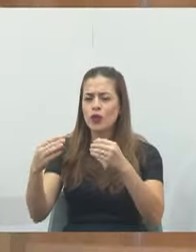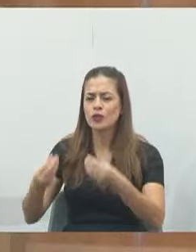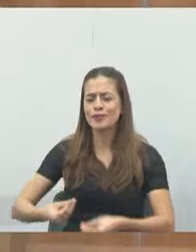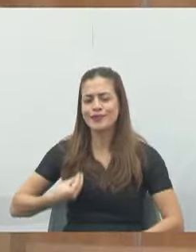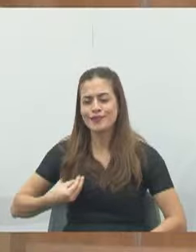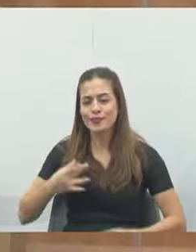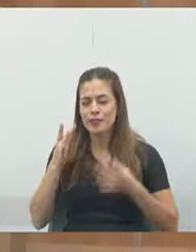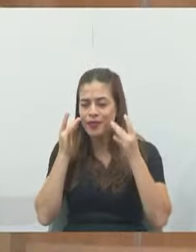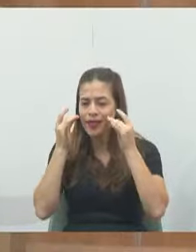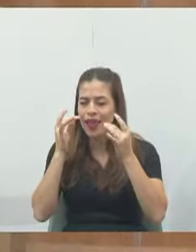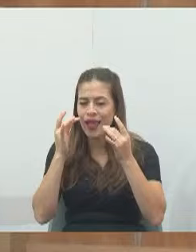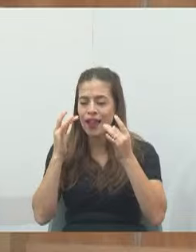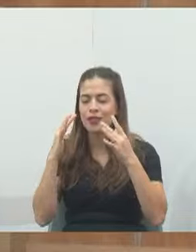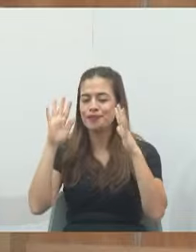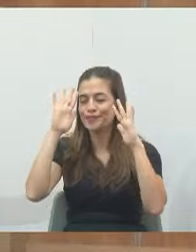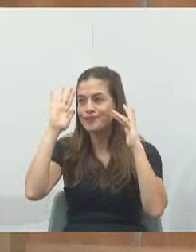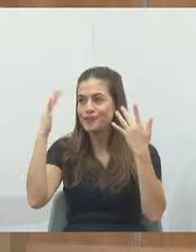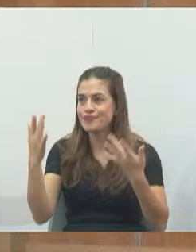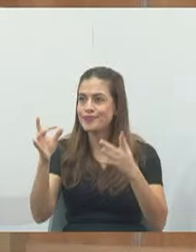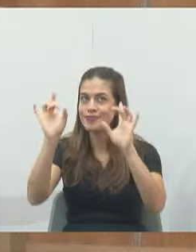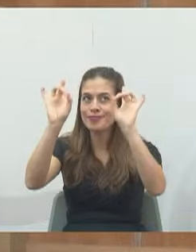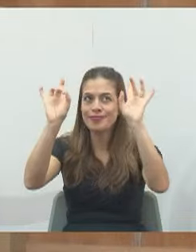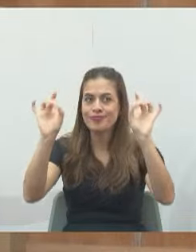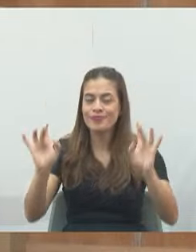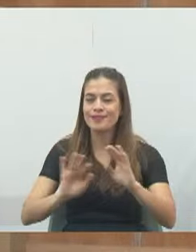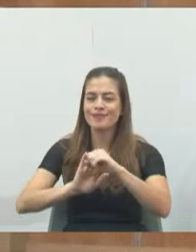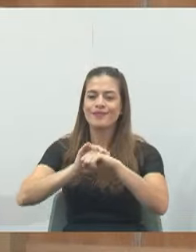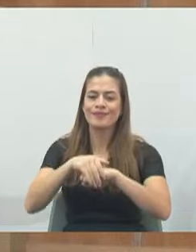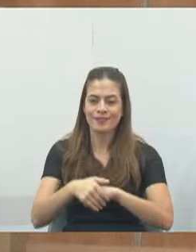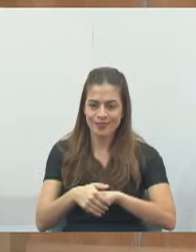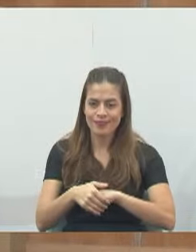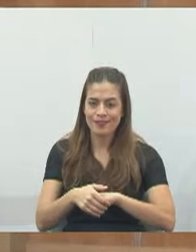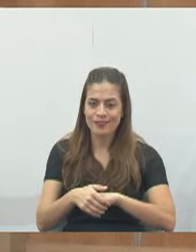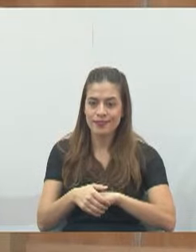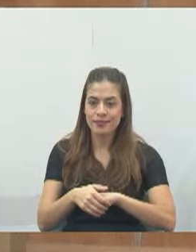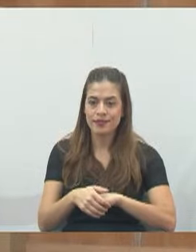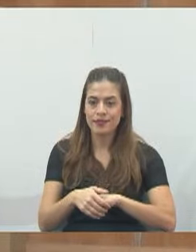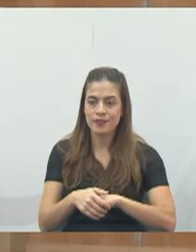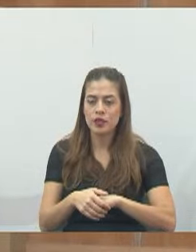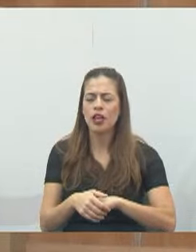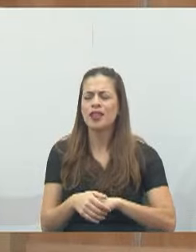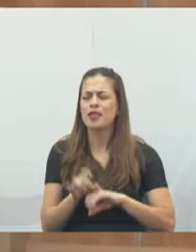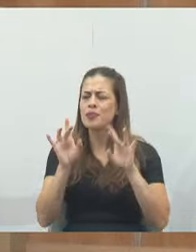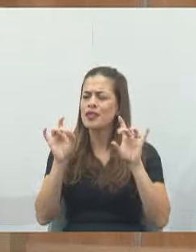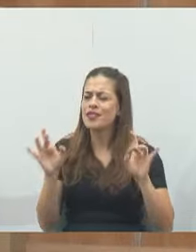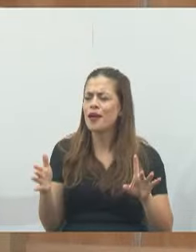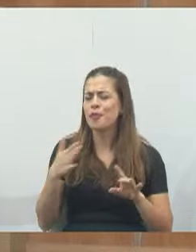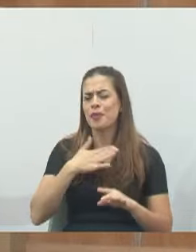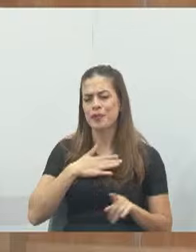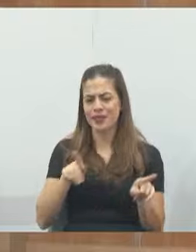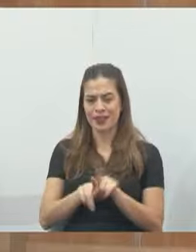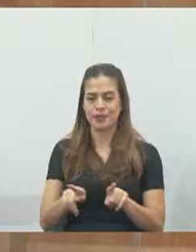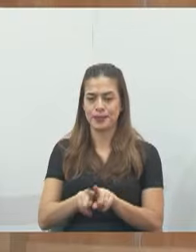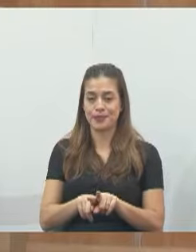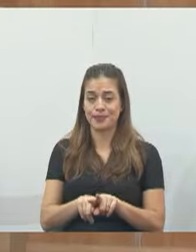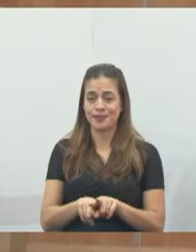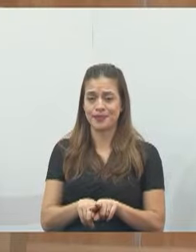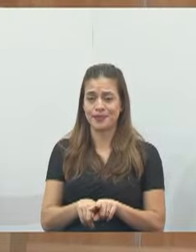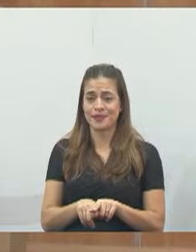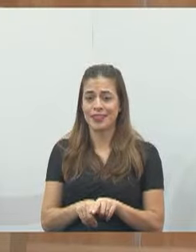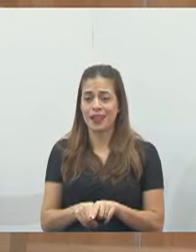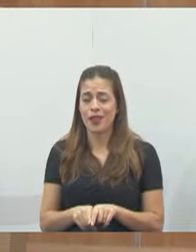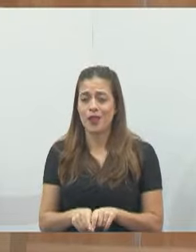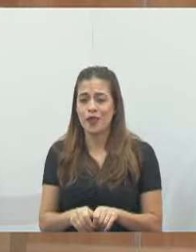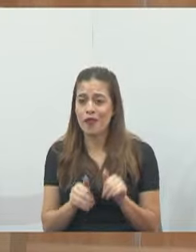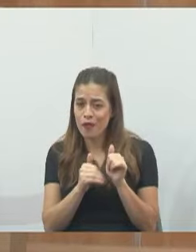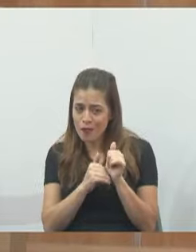que não é só especial para o Fabrício, é especial para mim também. E eu vou confidenciar algo